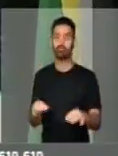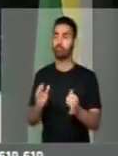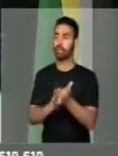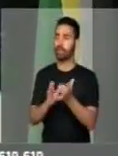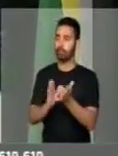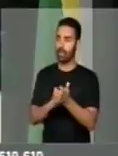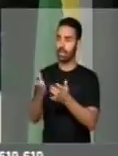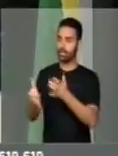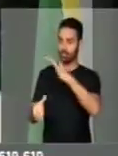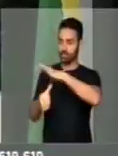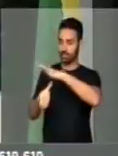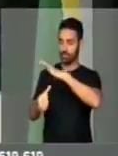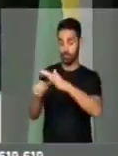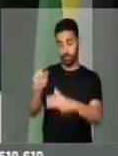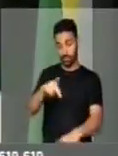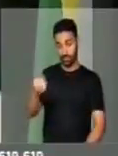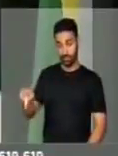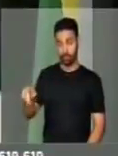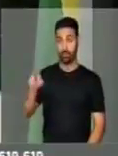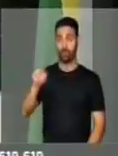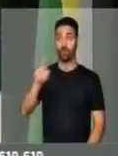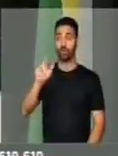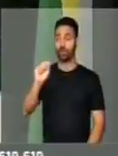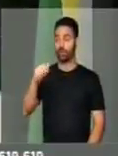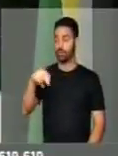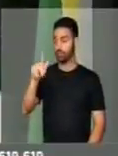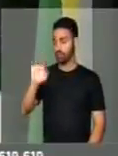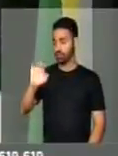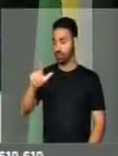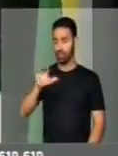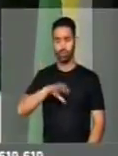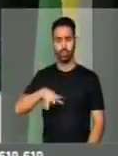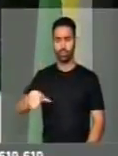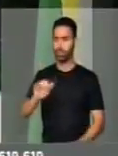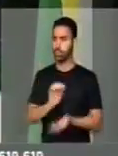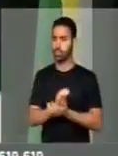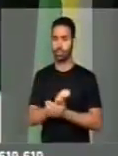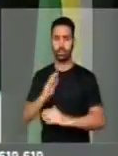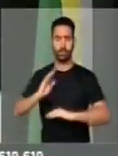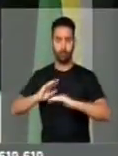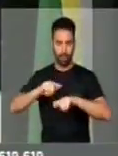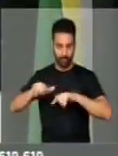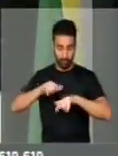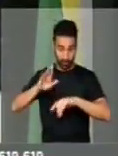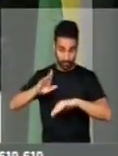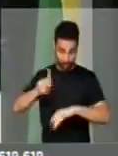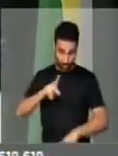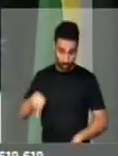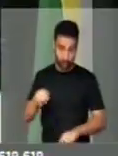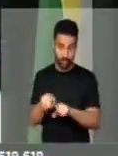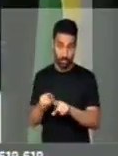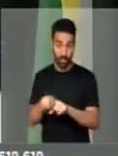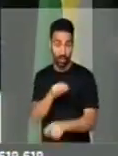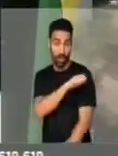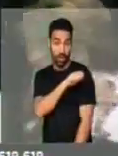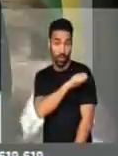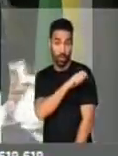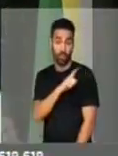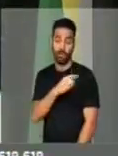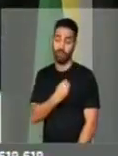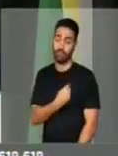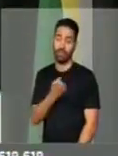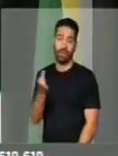da universidade, o professor Rangel Júnior, o diretor do campus local, todo o quadro de professores e os estudantes que ali frequentam